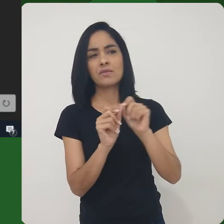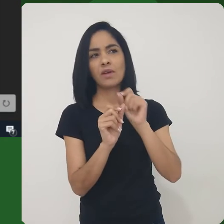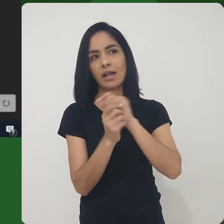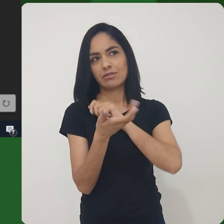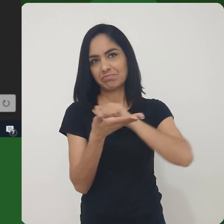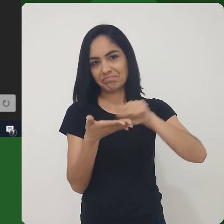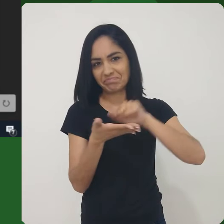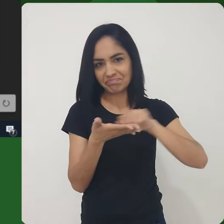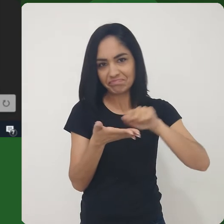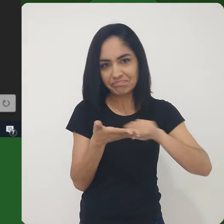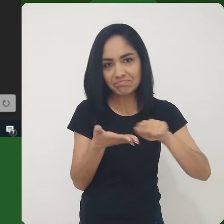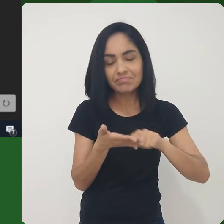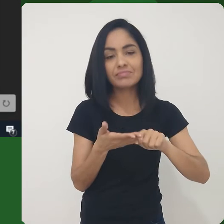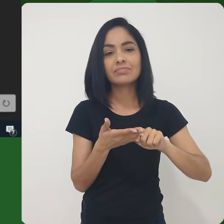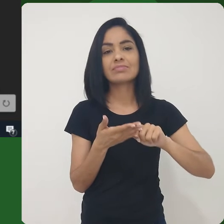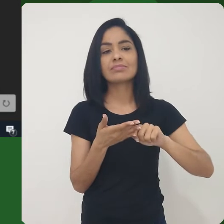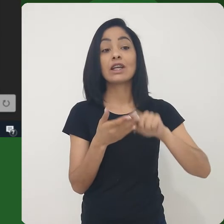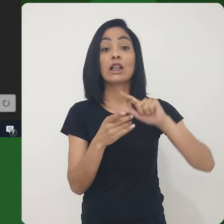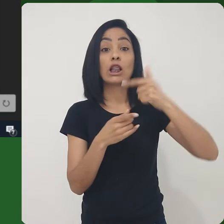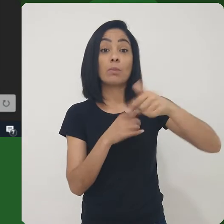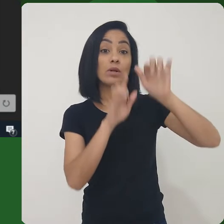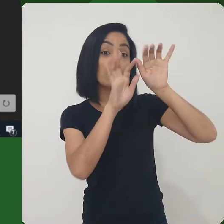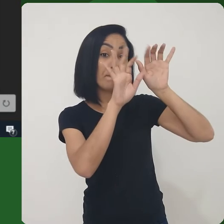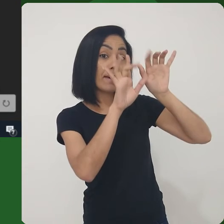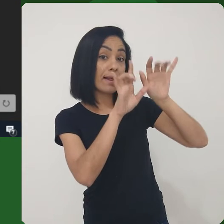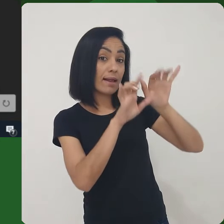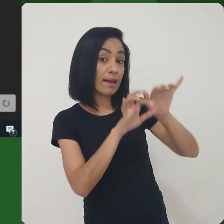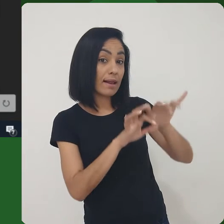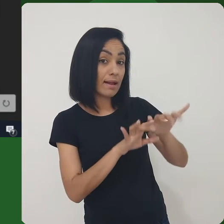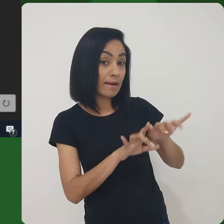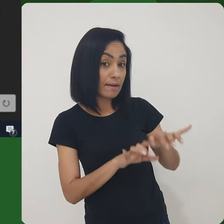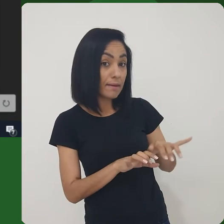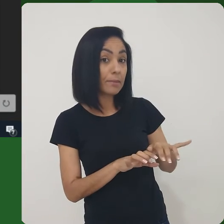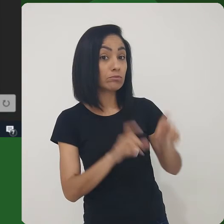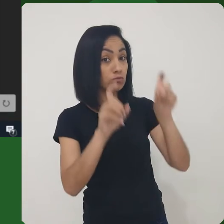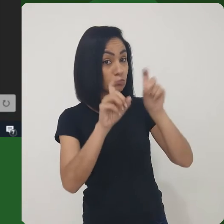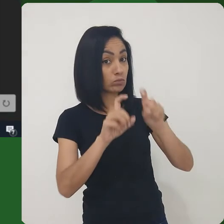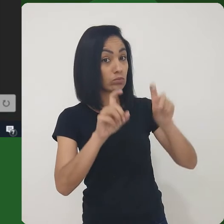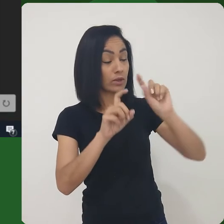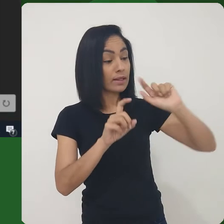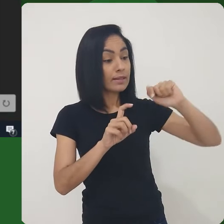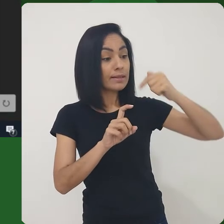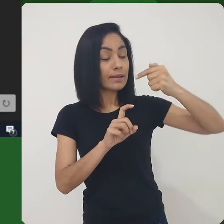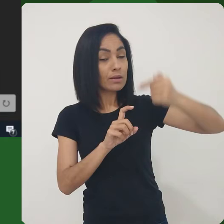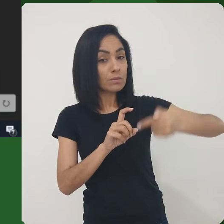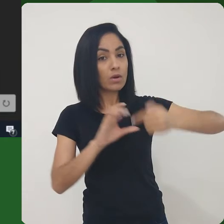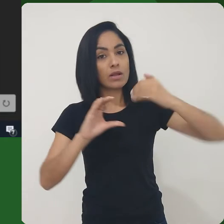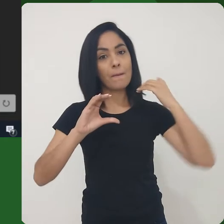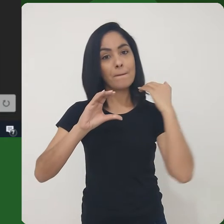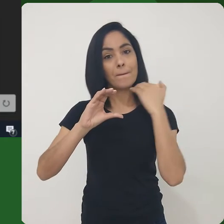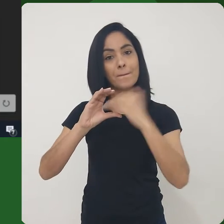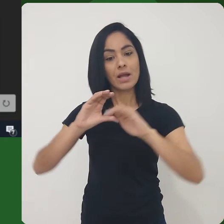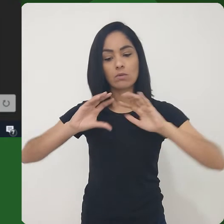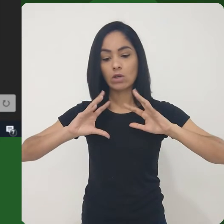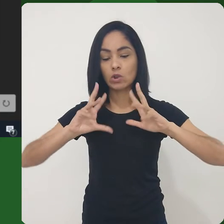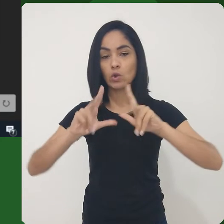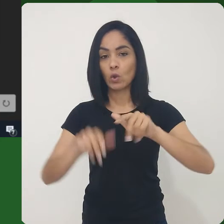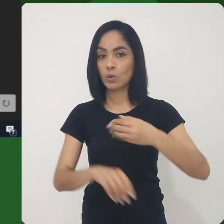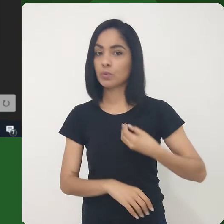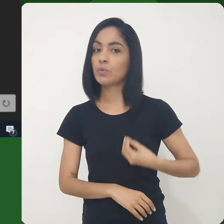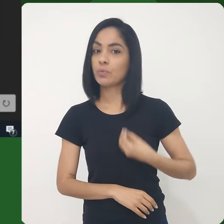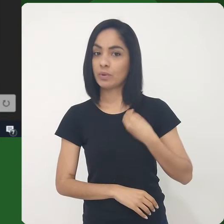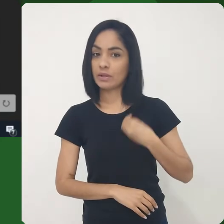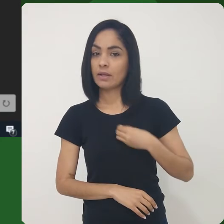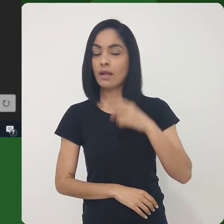faz uma espécie de um rascunho, daí digita, né, digita e aí encaminha a todos que